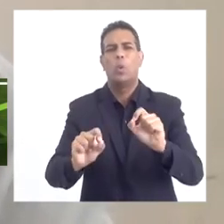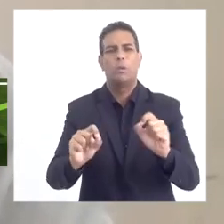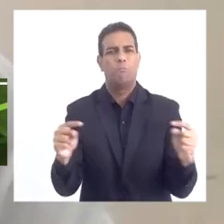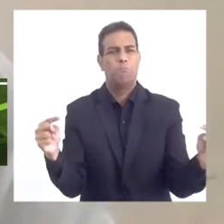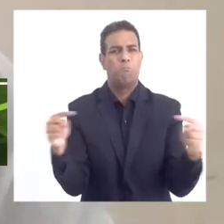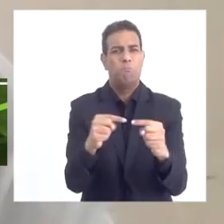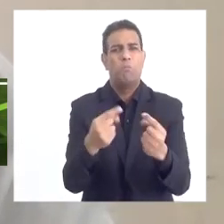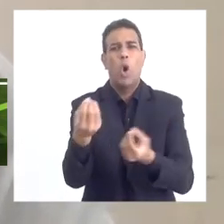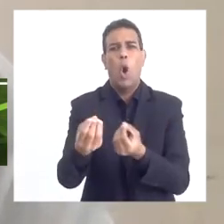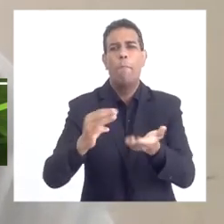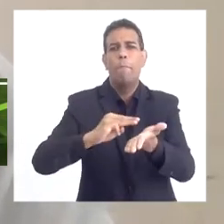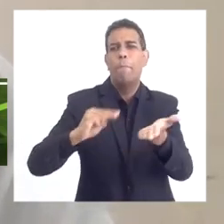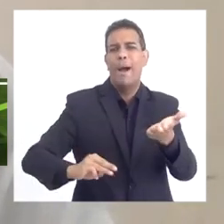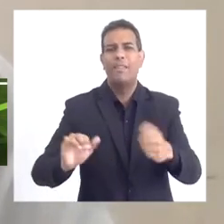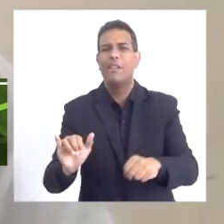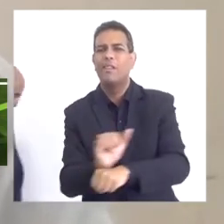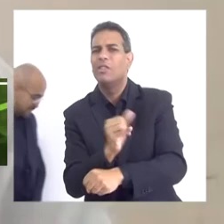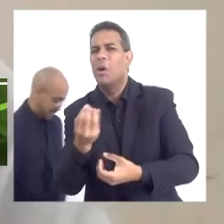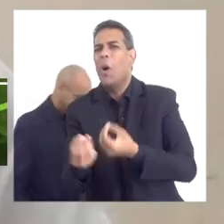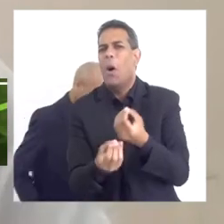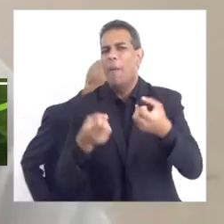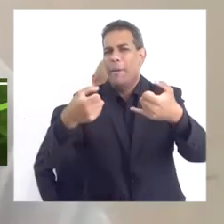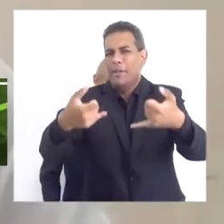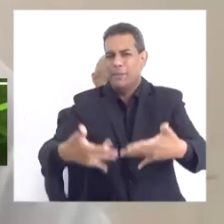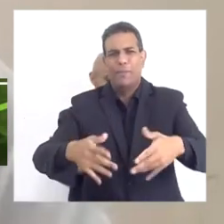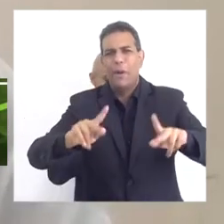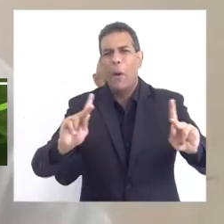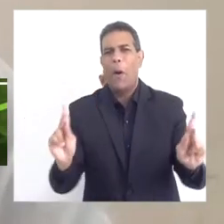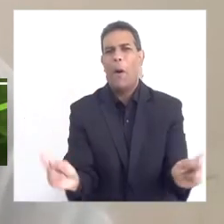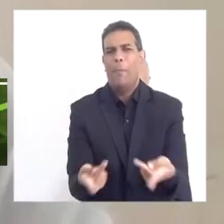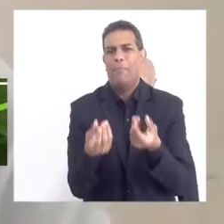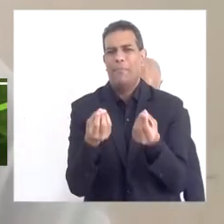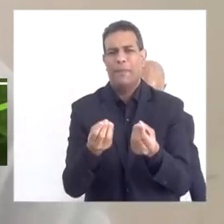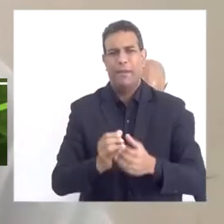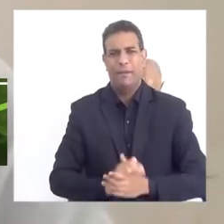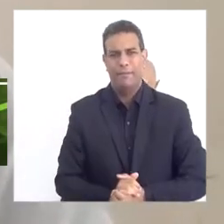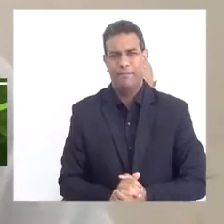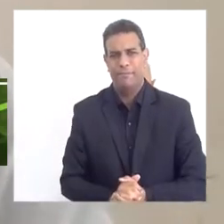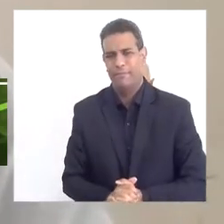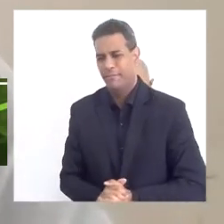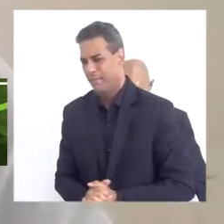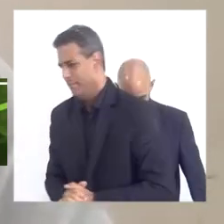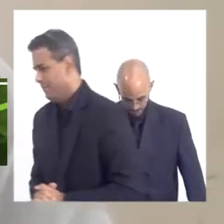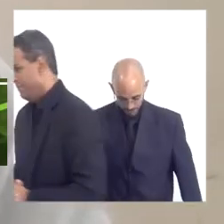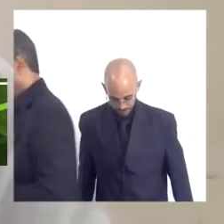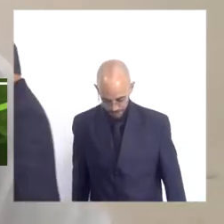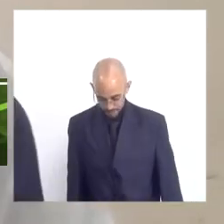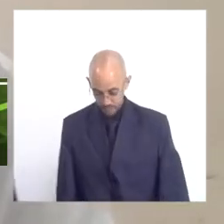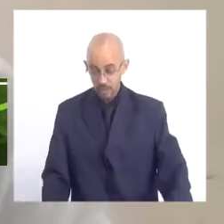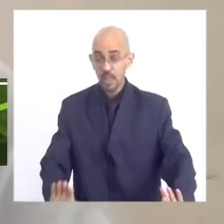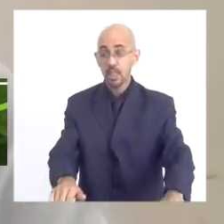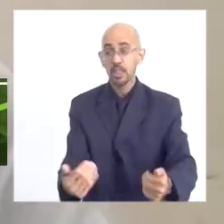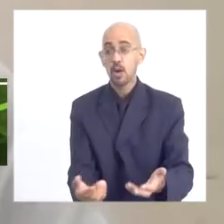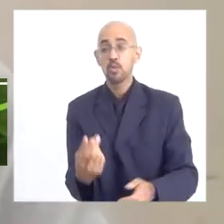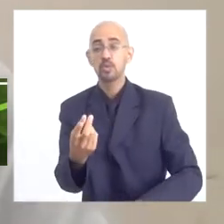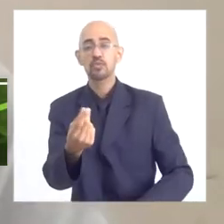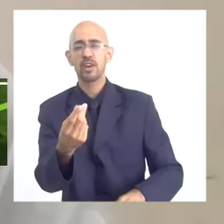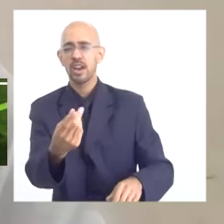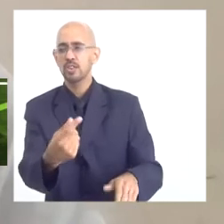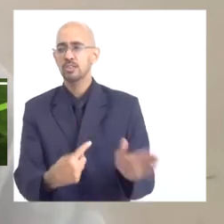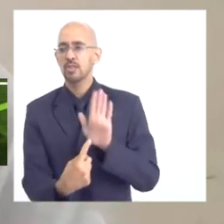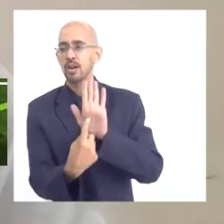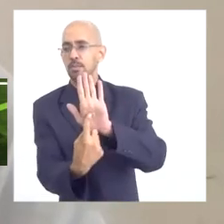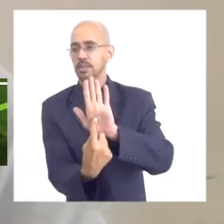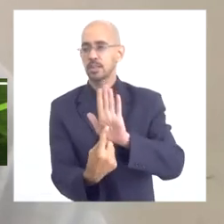feita a metodologia. Tá? O que acontece é que os valores são apresentados por todos